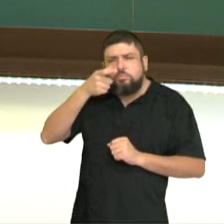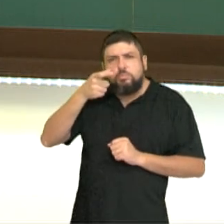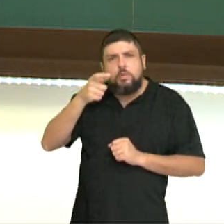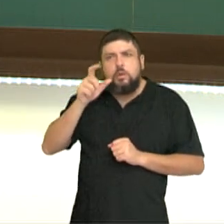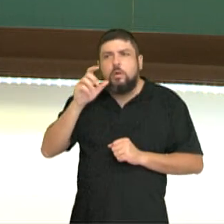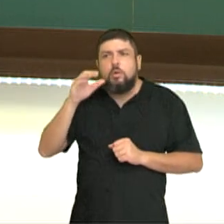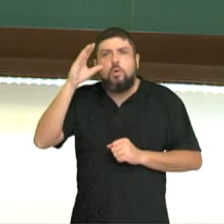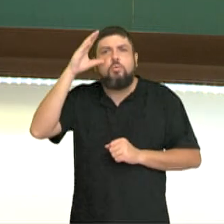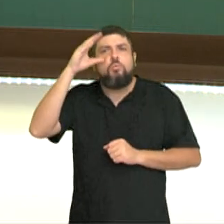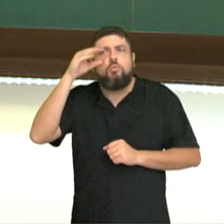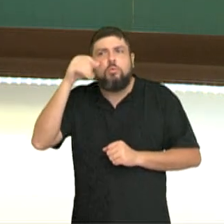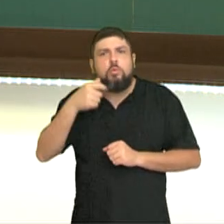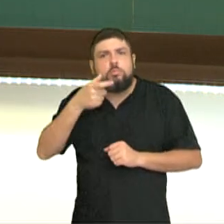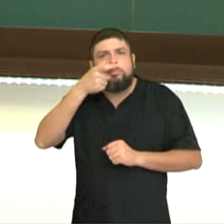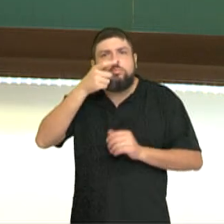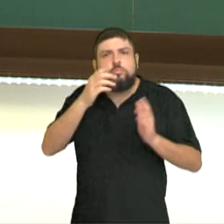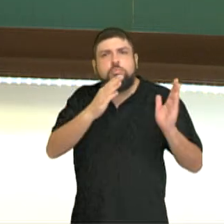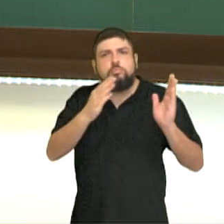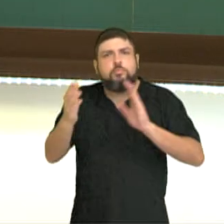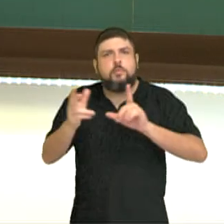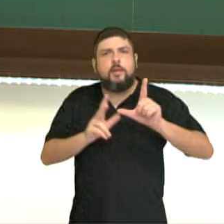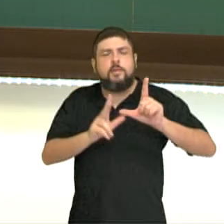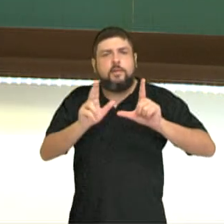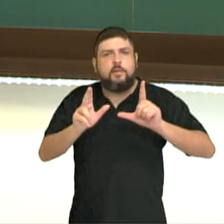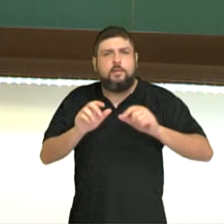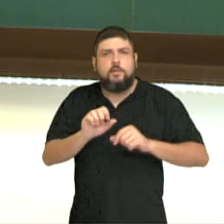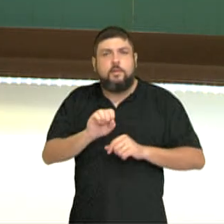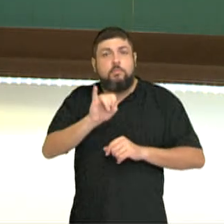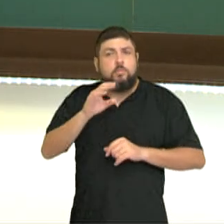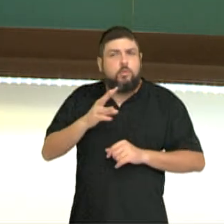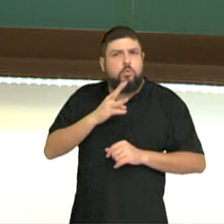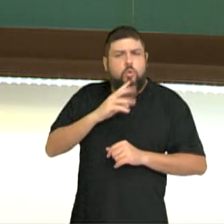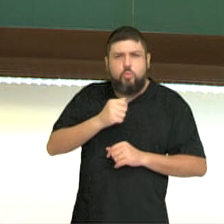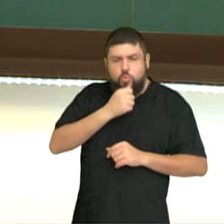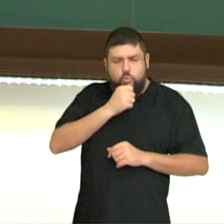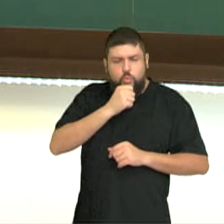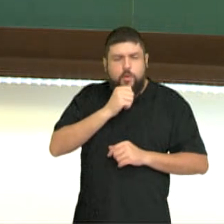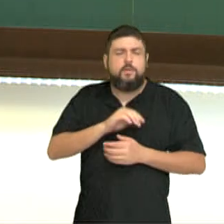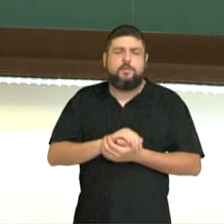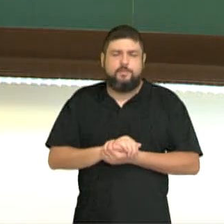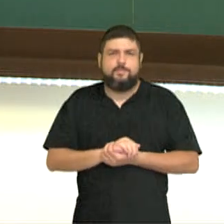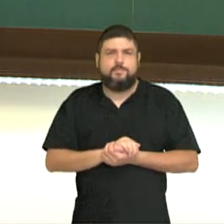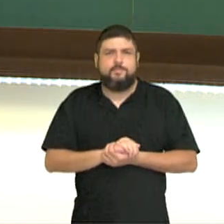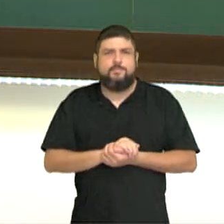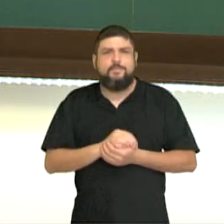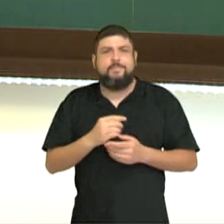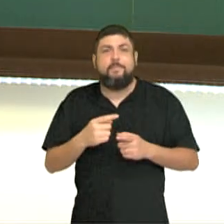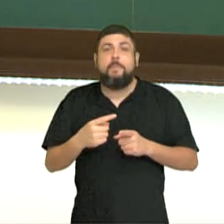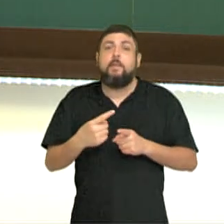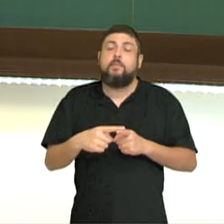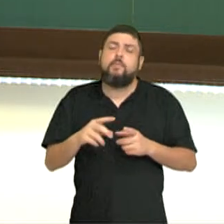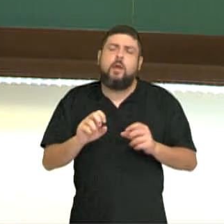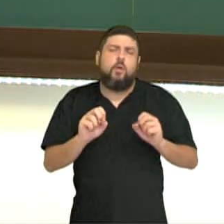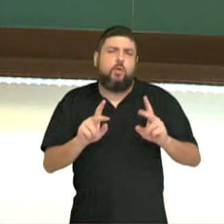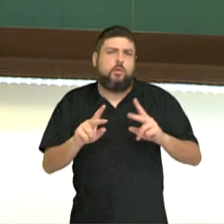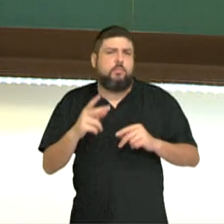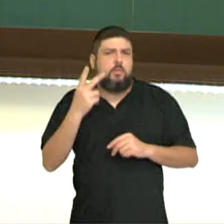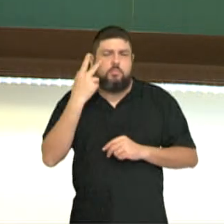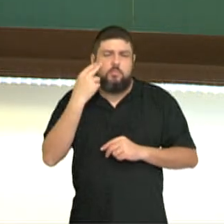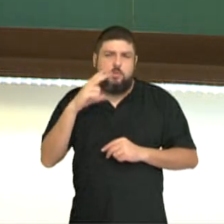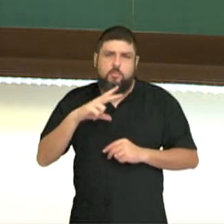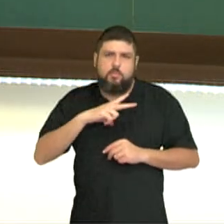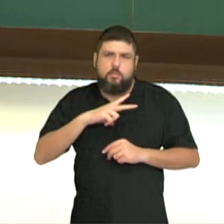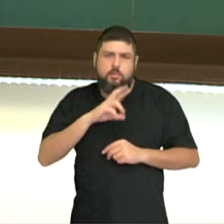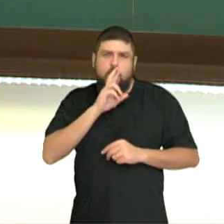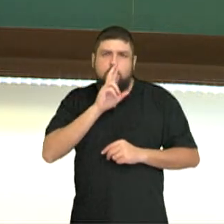curiosinho em assistir a série. Se caso você ainda não conhecesse, por quê? Então, é uma resposta pessoal, mas muito provavelmente